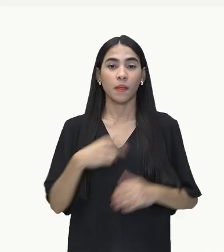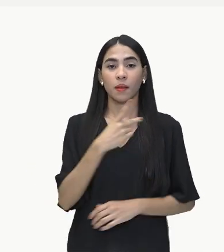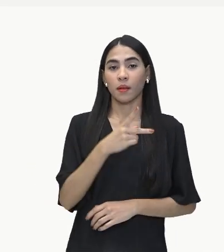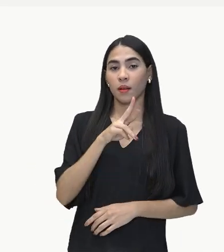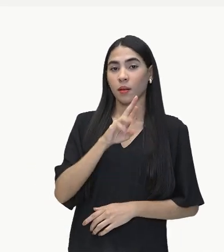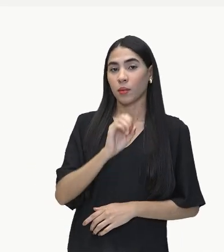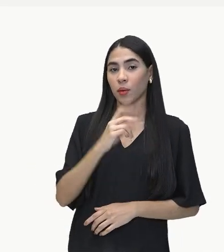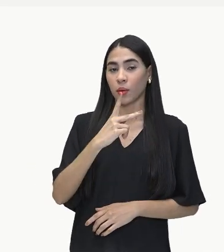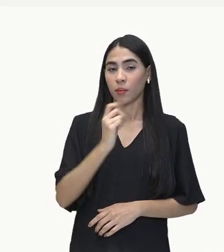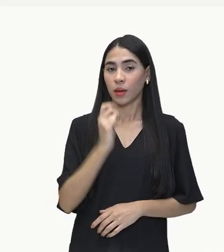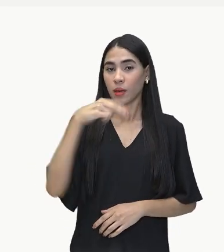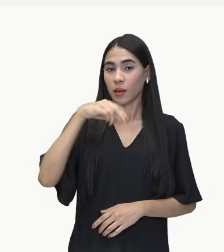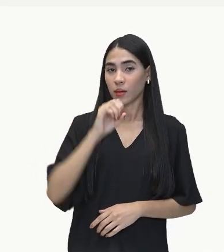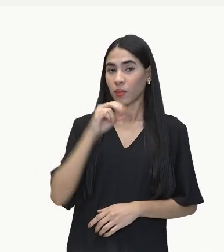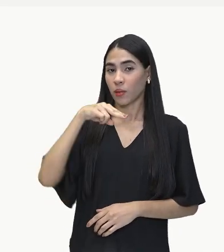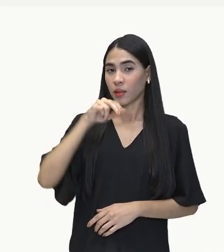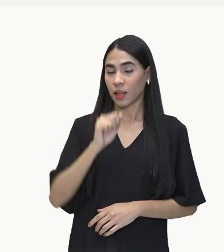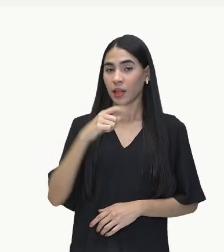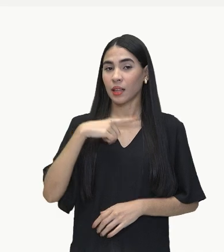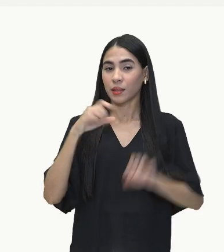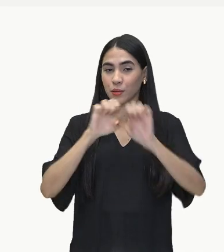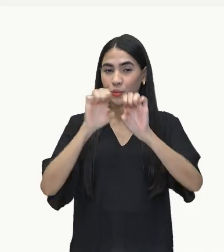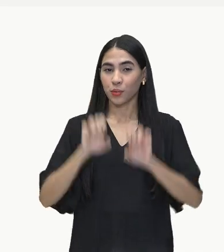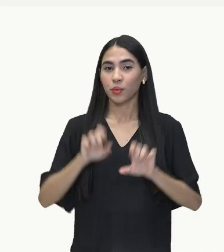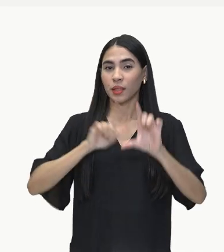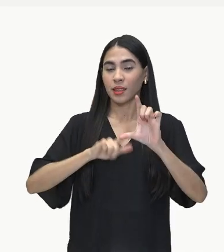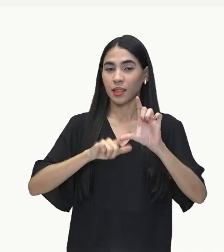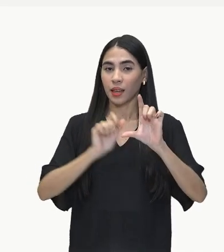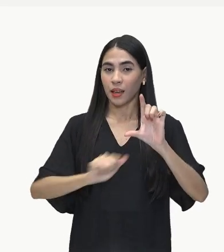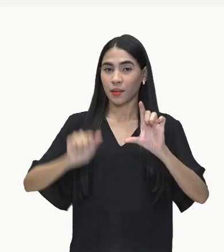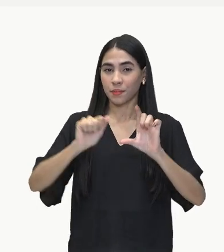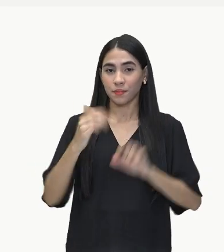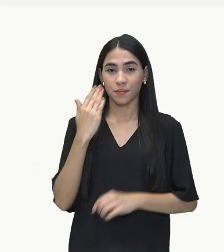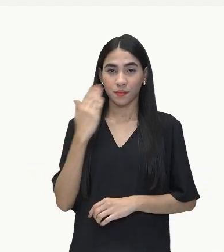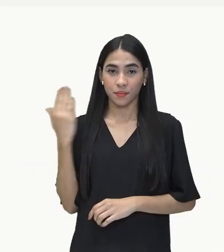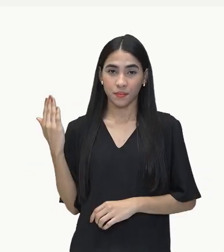tem aquela fórmula estrutural ali. Então, é a letra A.